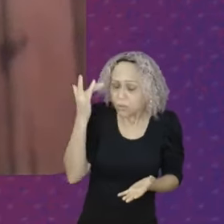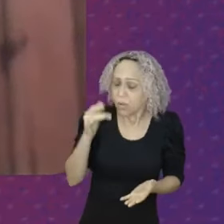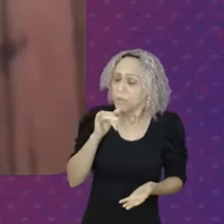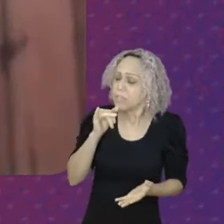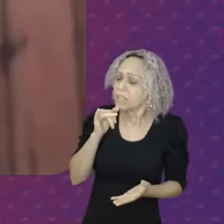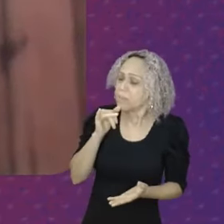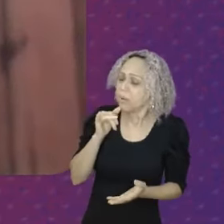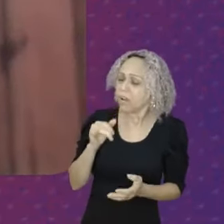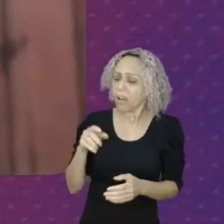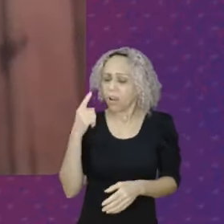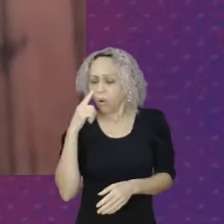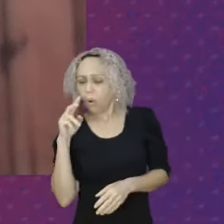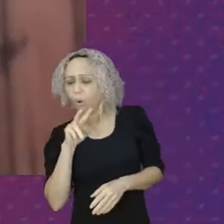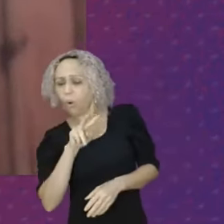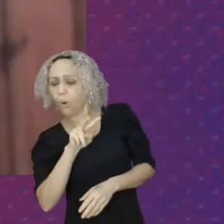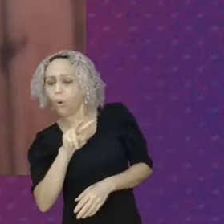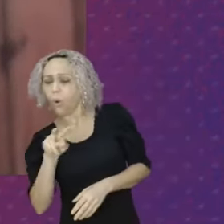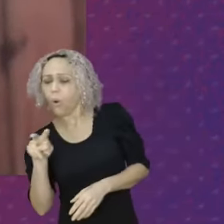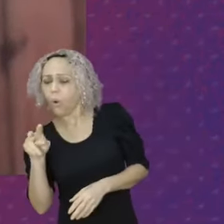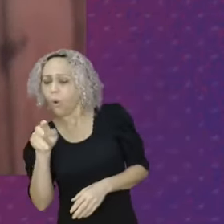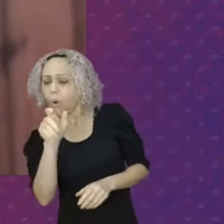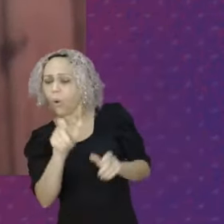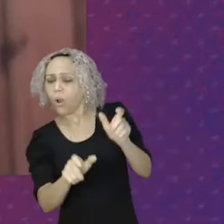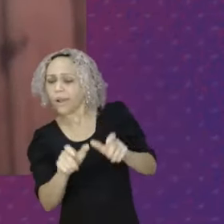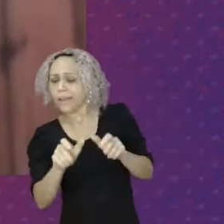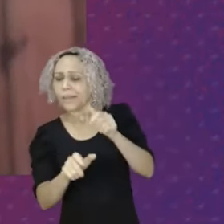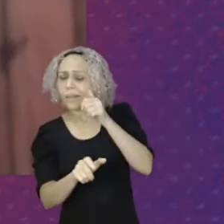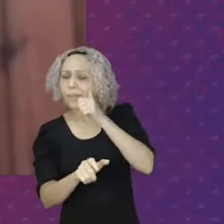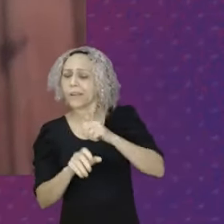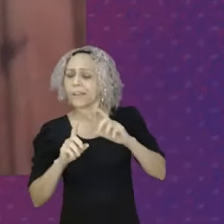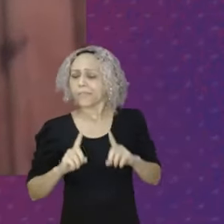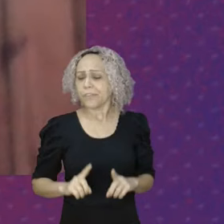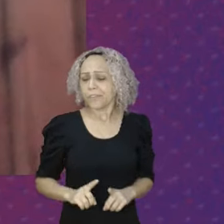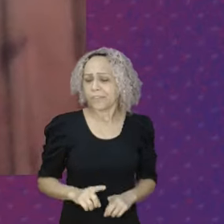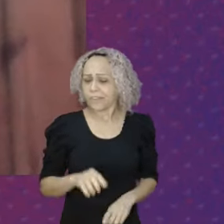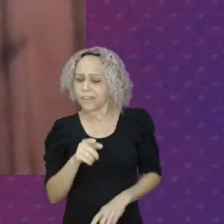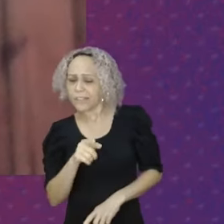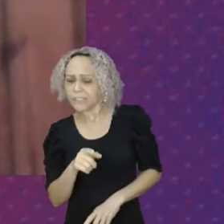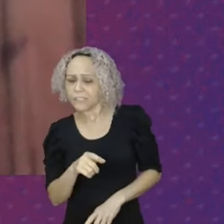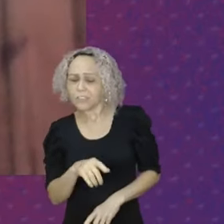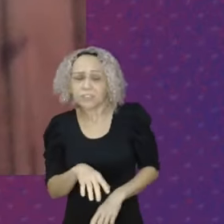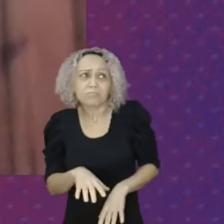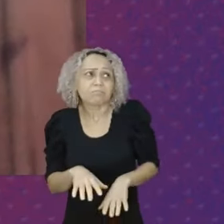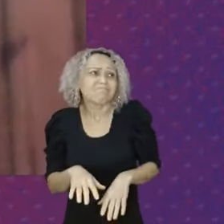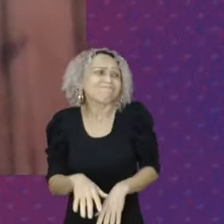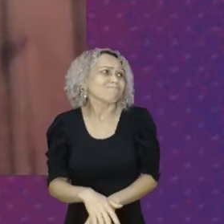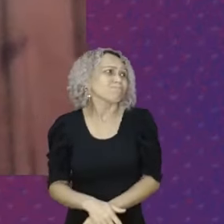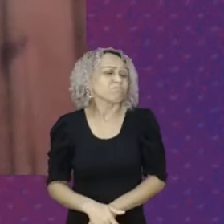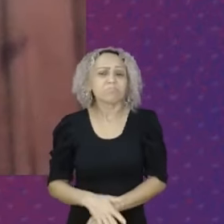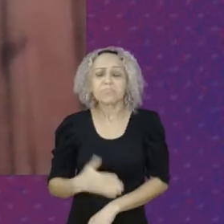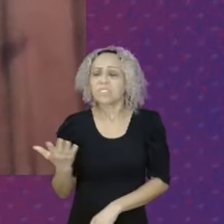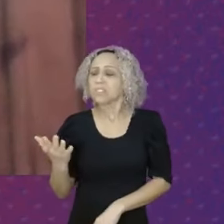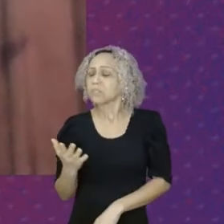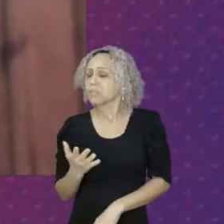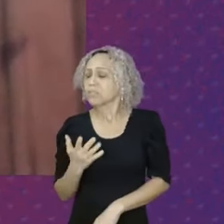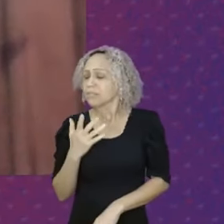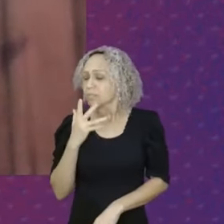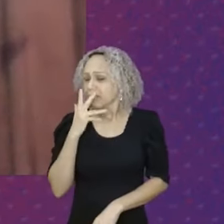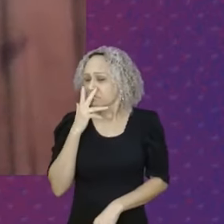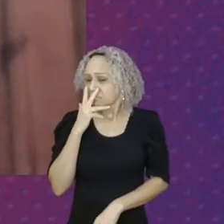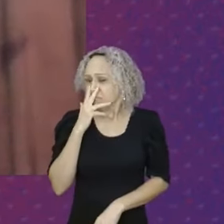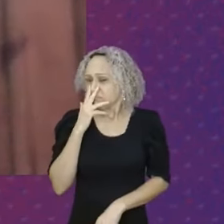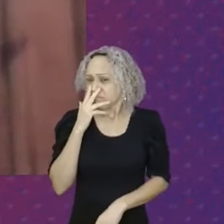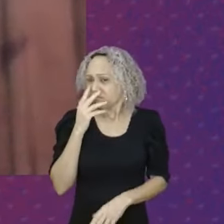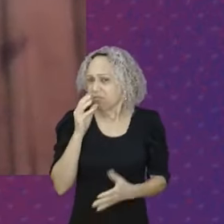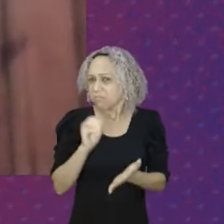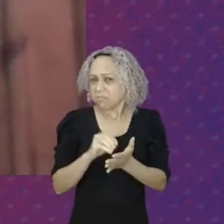rapazes que é o capacitismo e o capacitismo faz o quê ele retira o respeito à diversidade humana o nosso